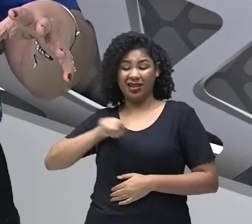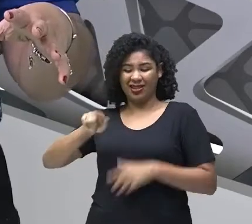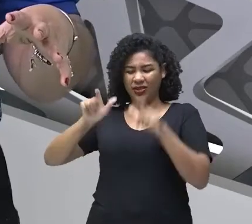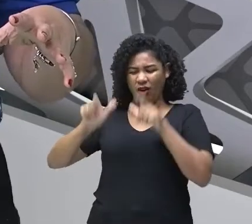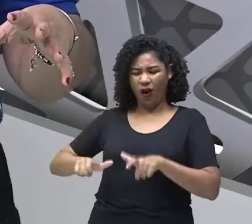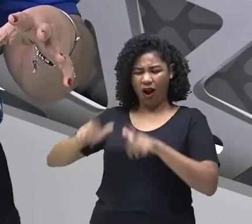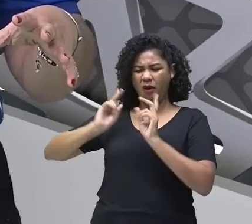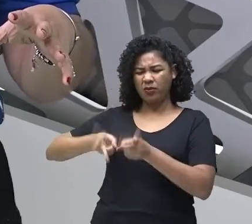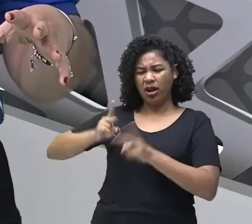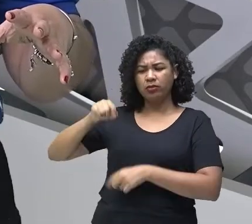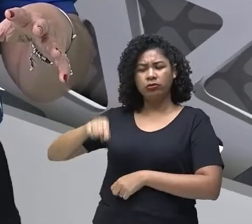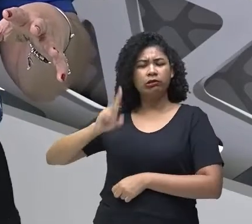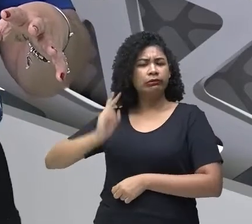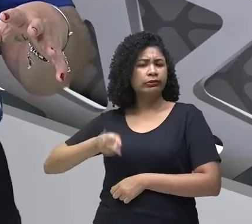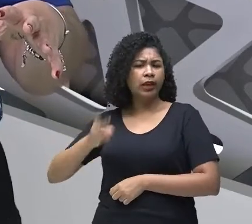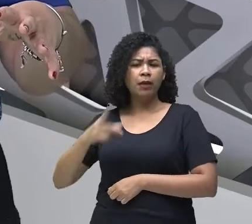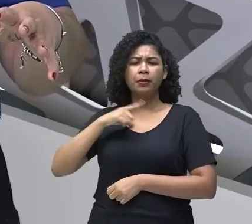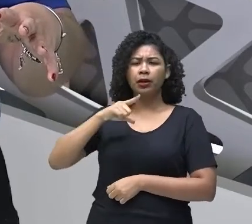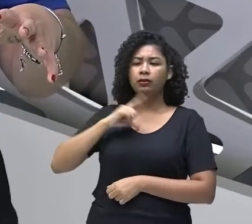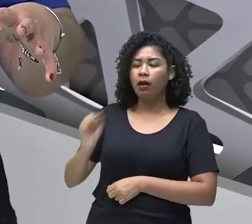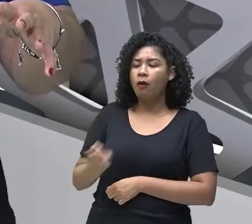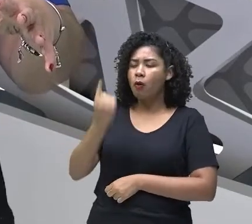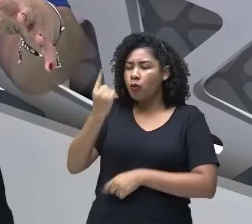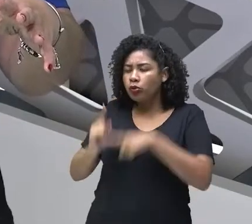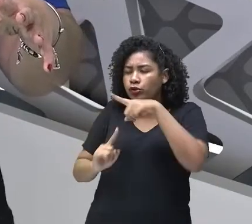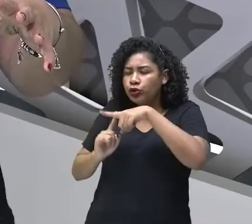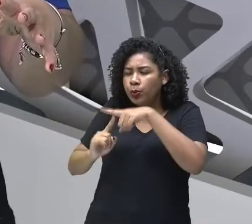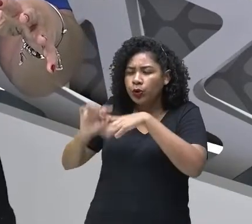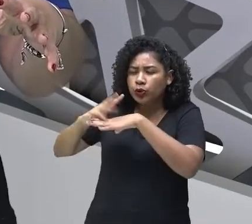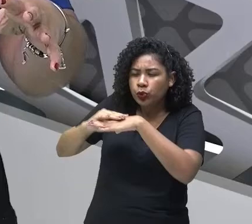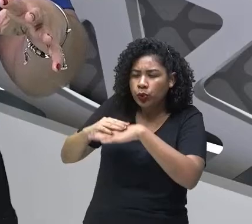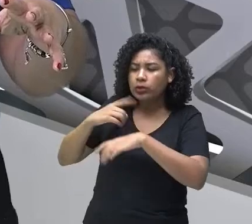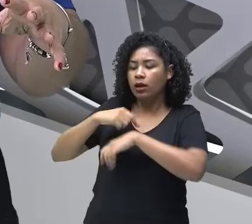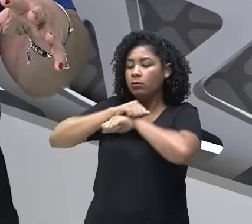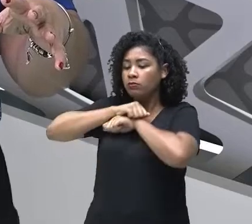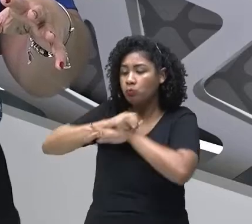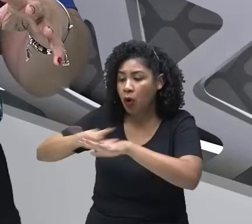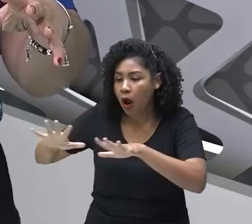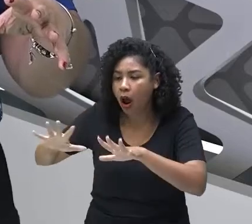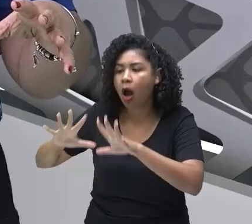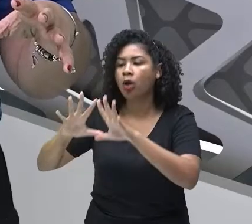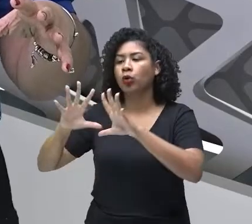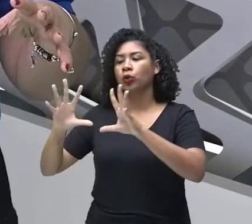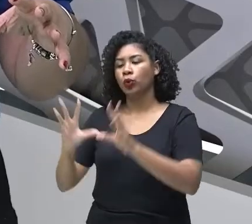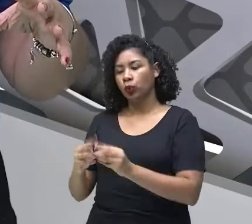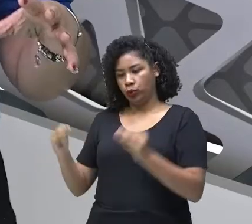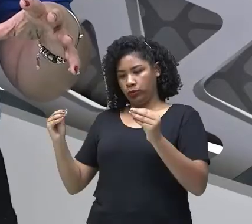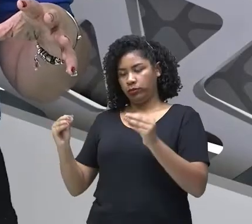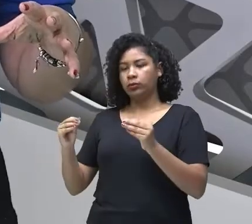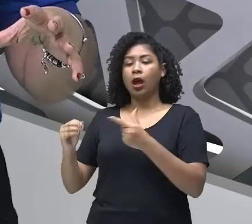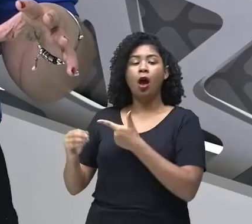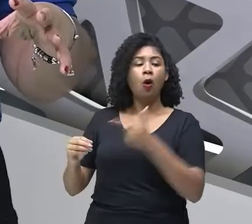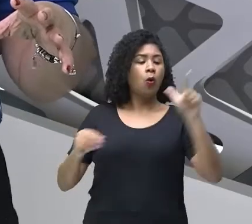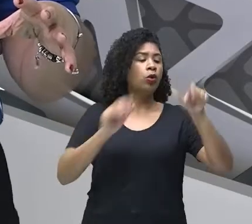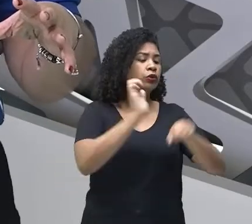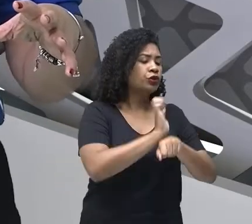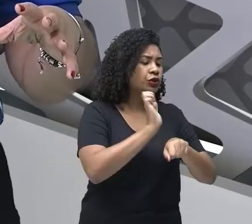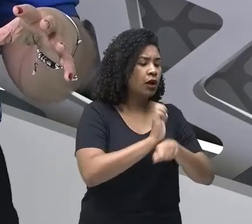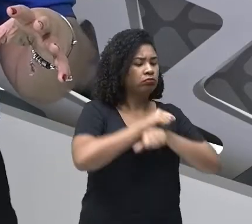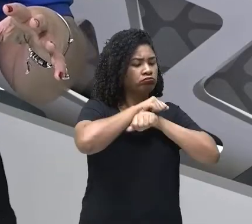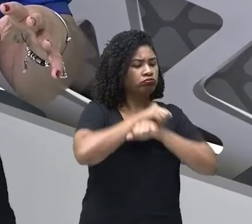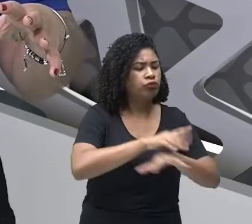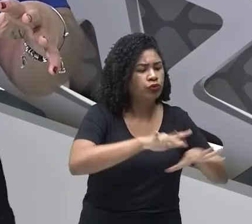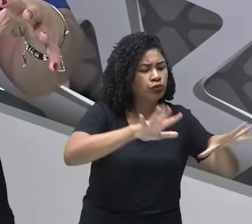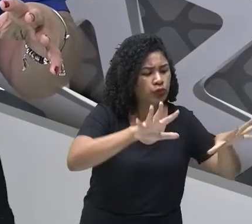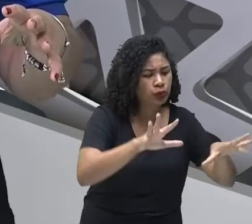região acontecem esses surtos de um tipo de doença, depois em outro estado vai acontecer, mas ainda